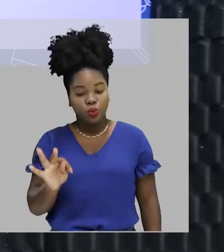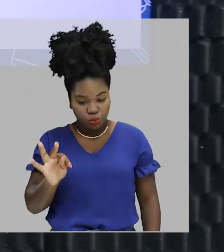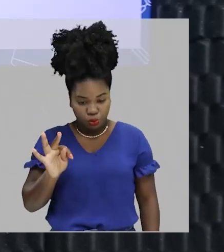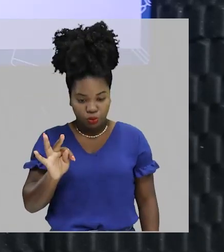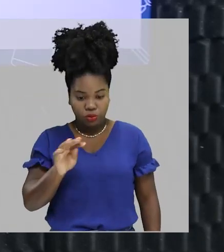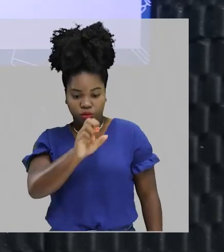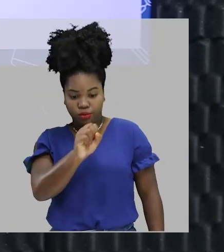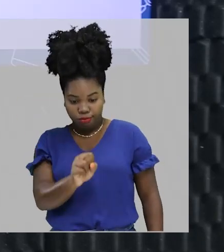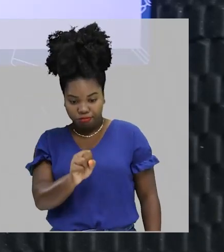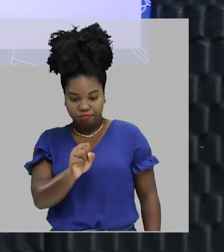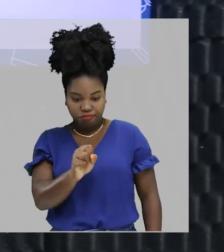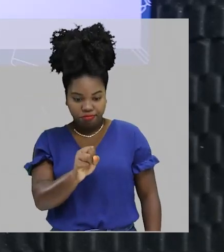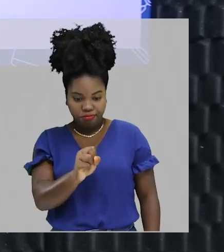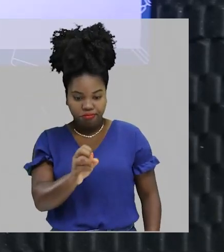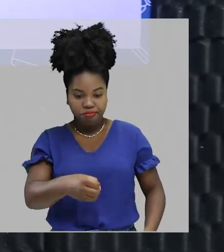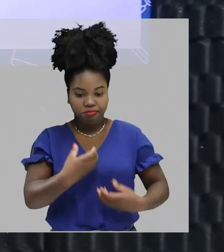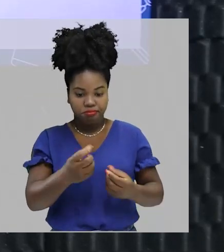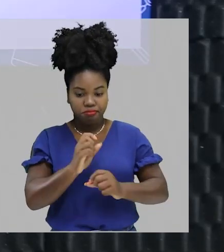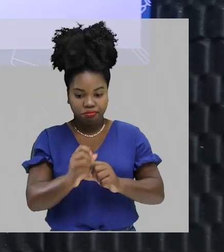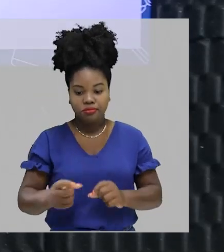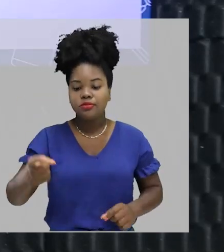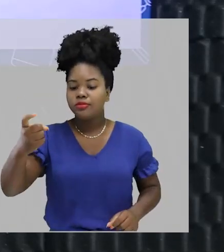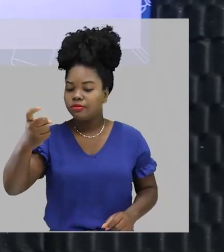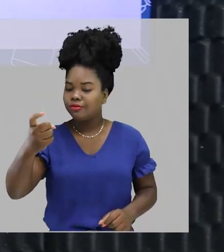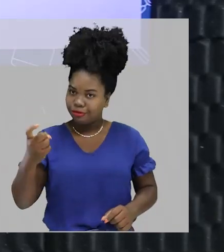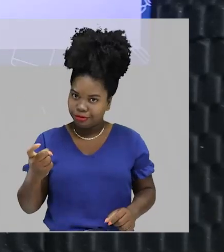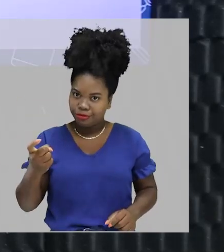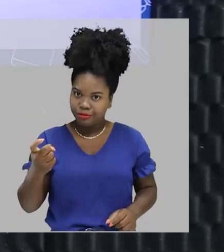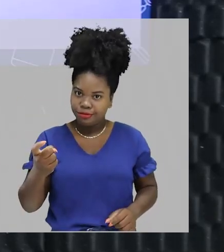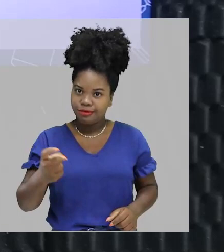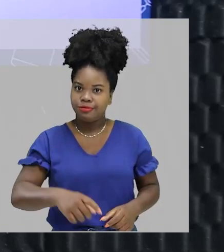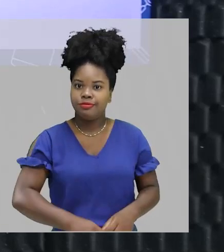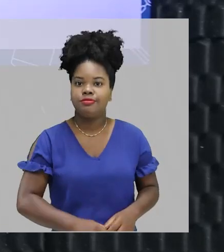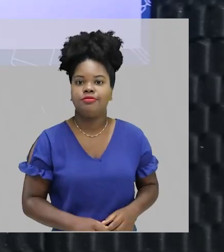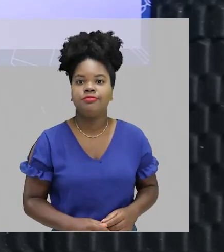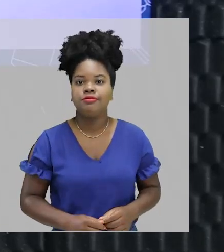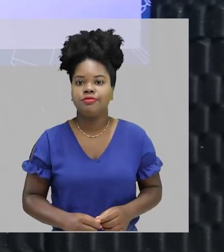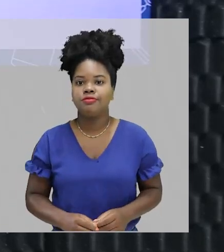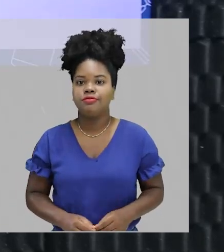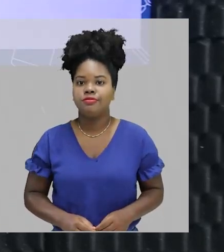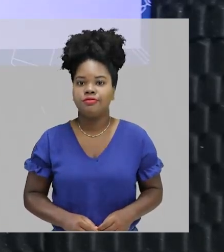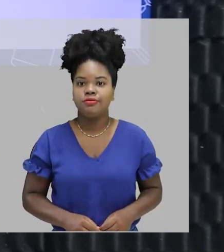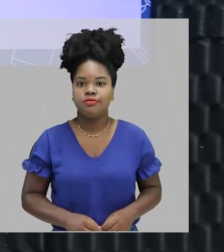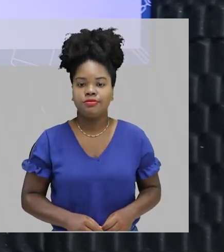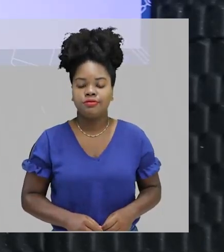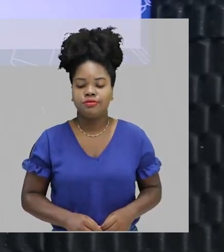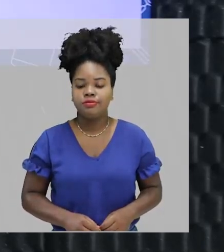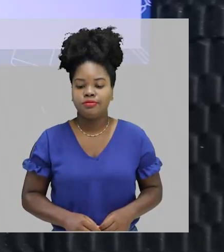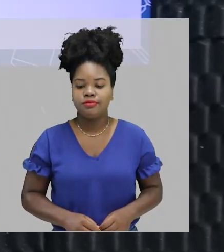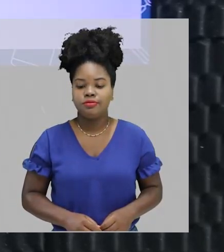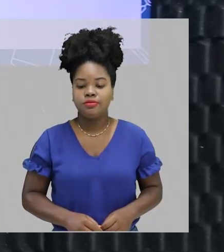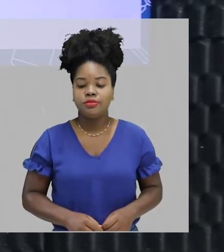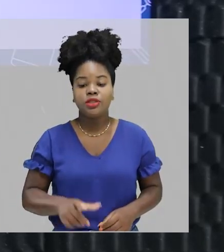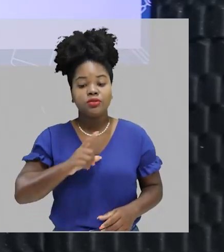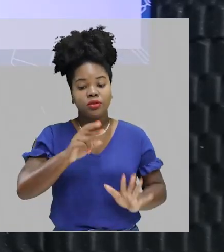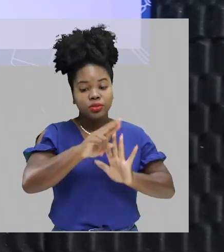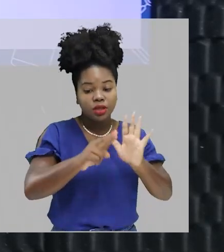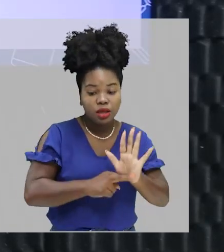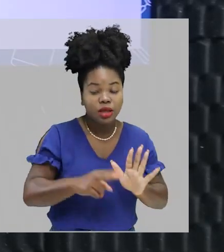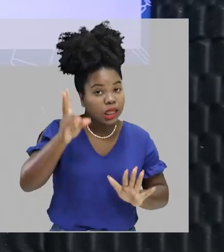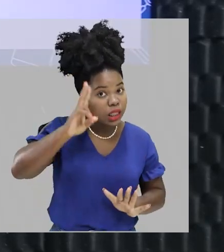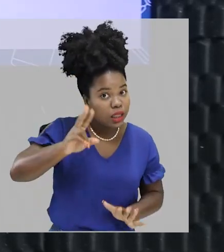do enxofre vai produzir X toneladas do ácido sulfúrico. Uma regra de 3